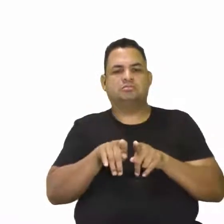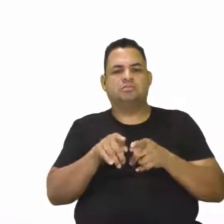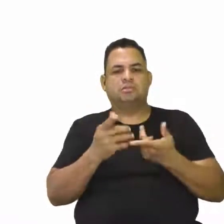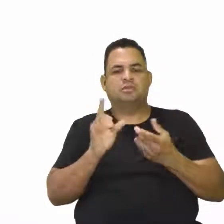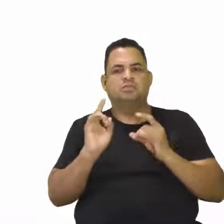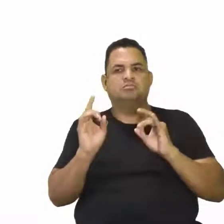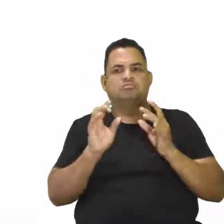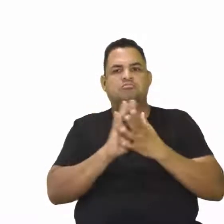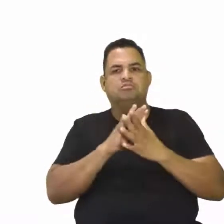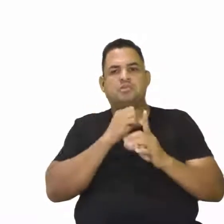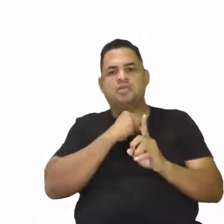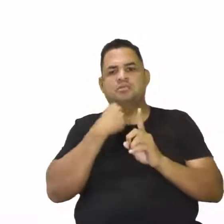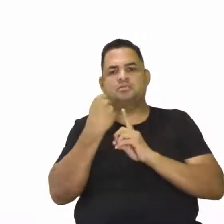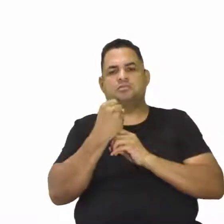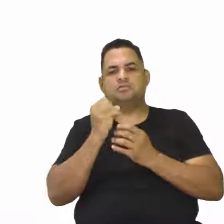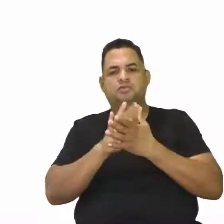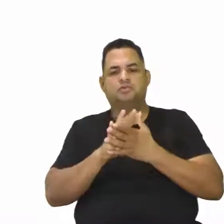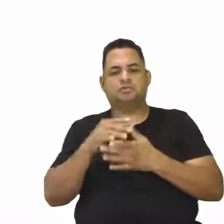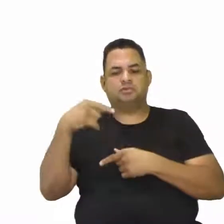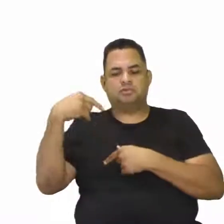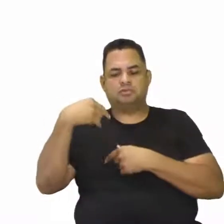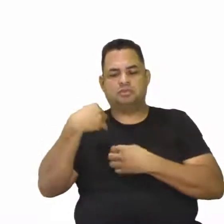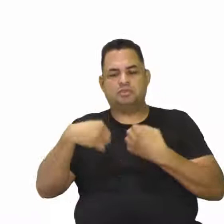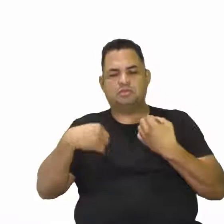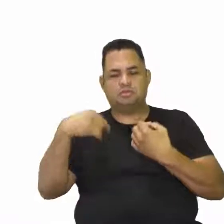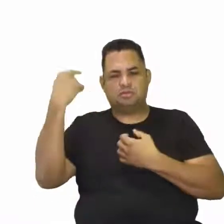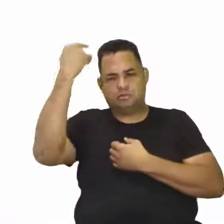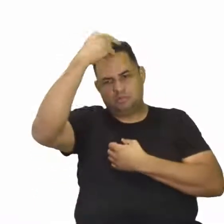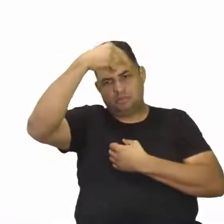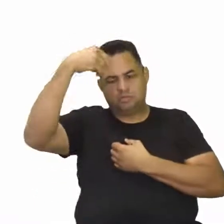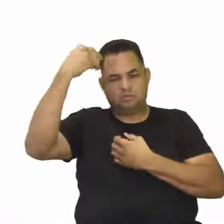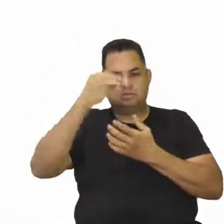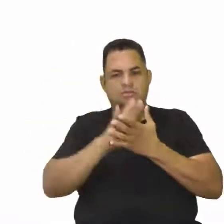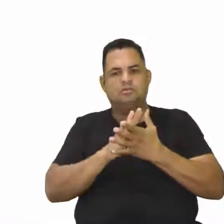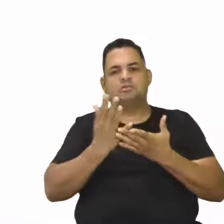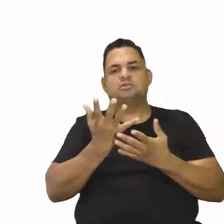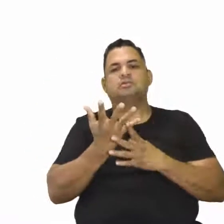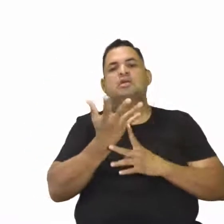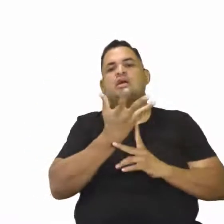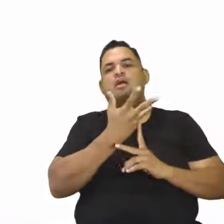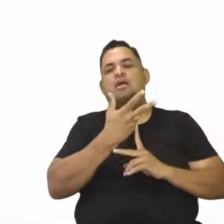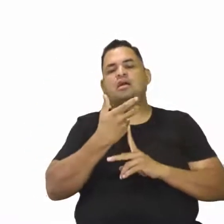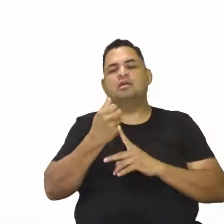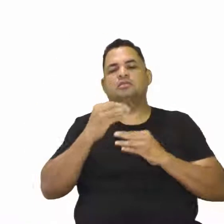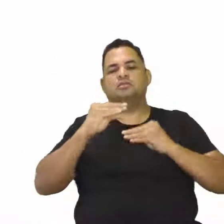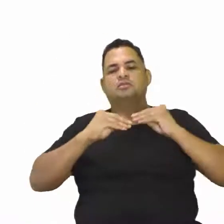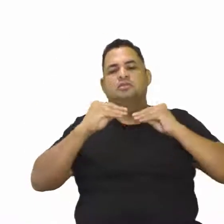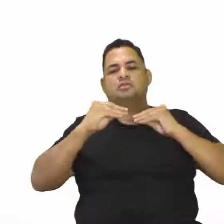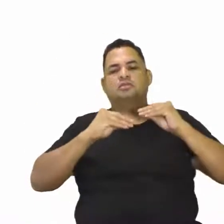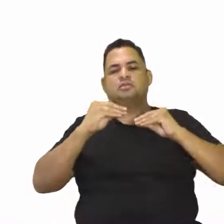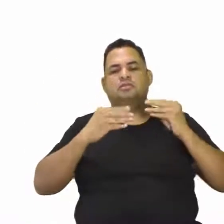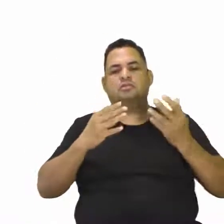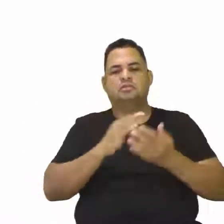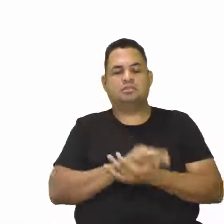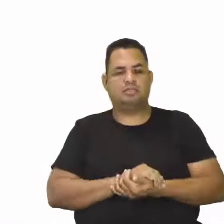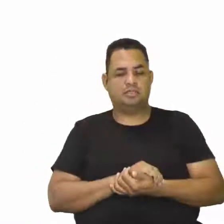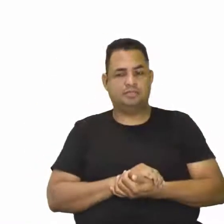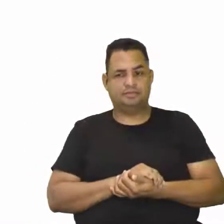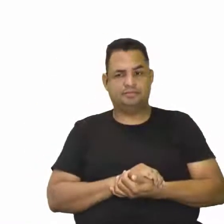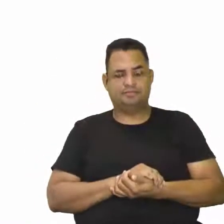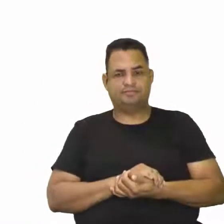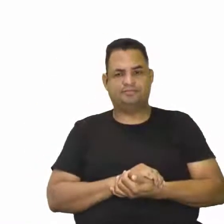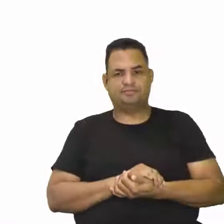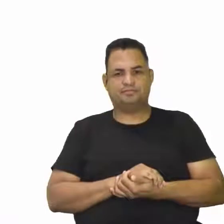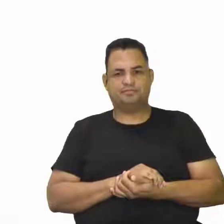de acordo com a Sociedade Mexicana de Autores de Artes Plásticas. Olha aí, outro texto mexicano, uma pesquisa mexicana. Então?